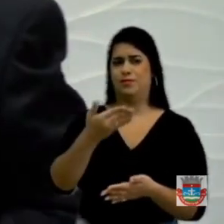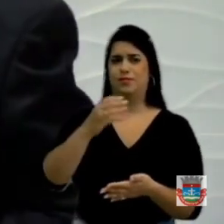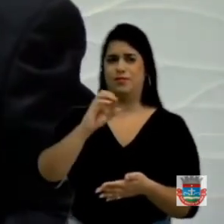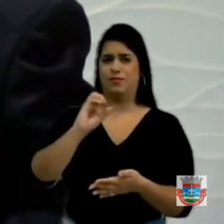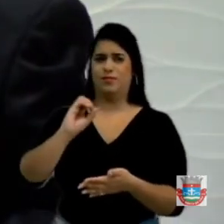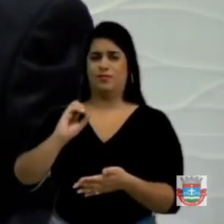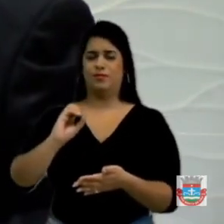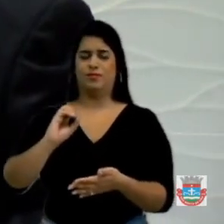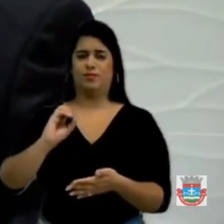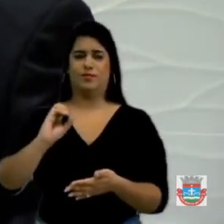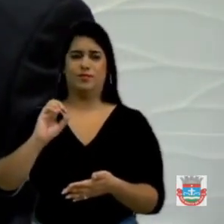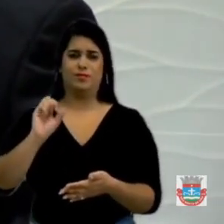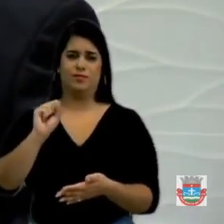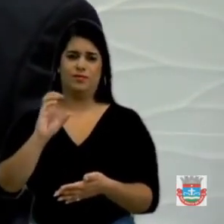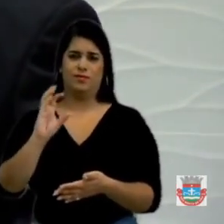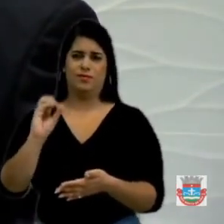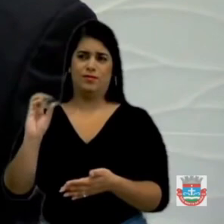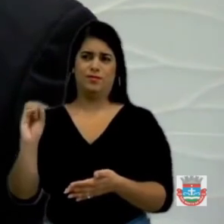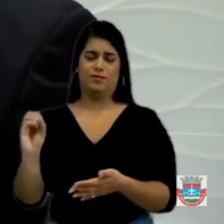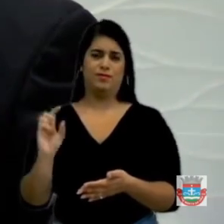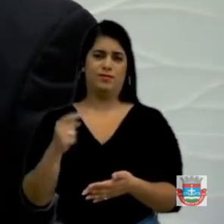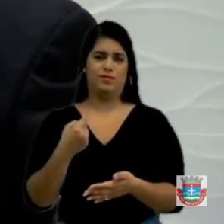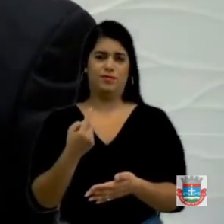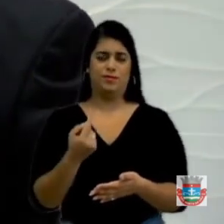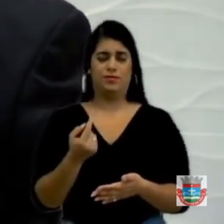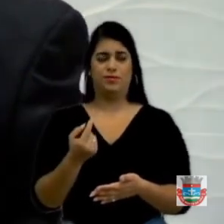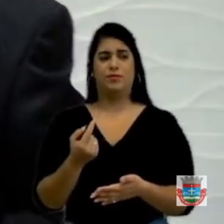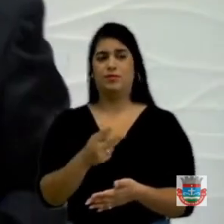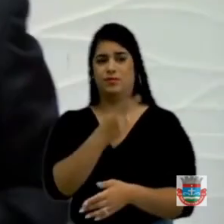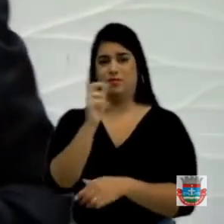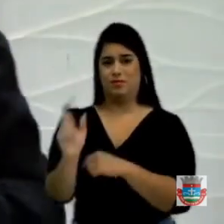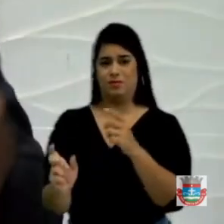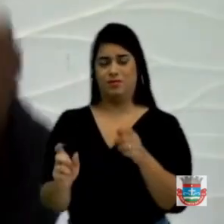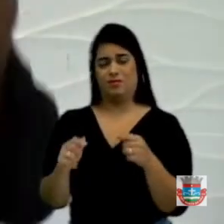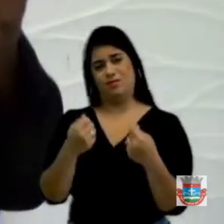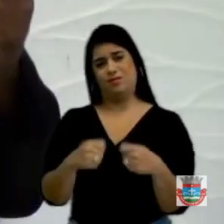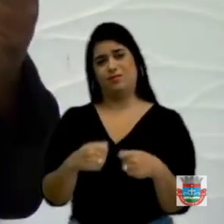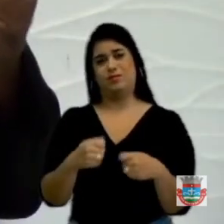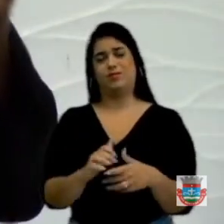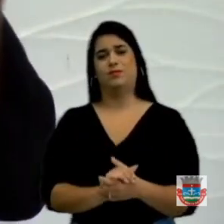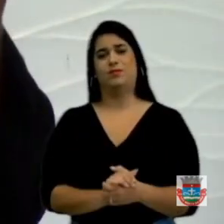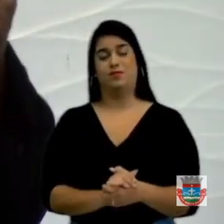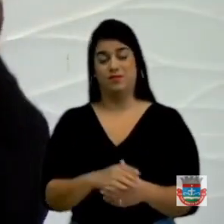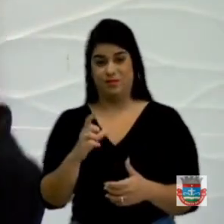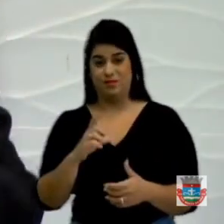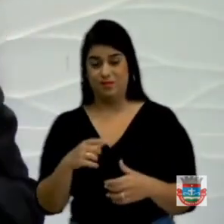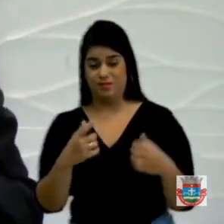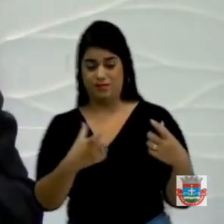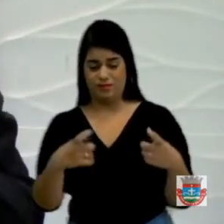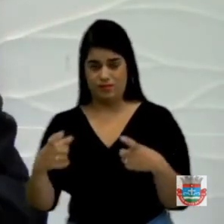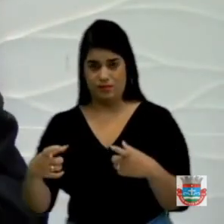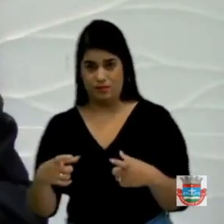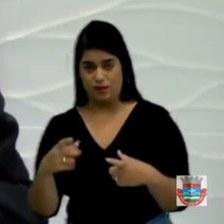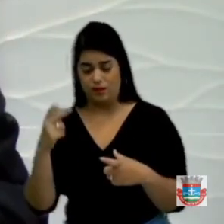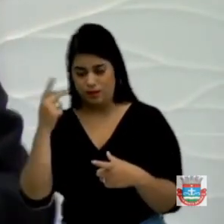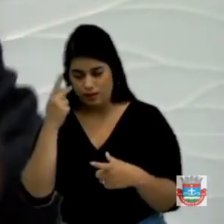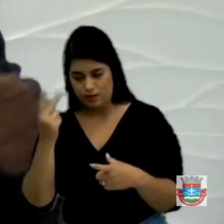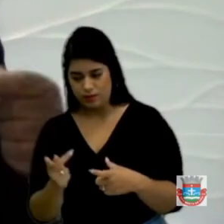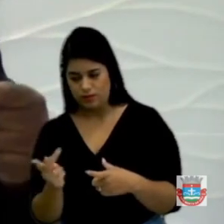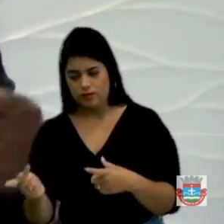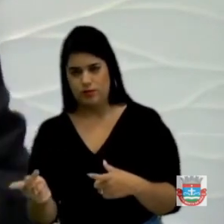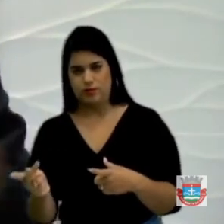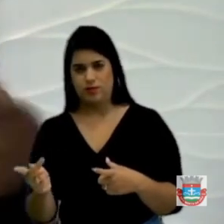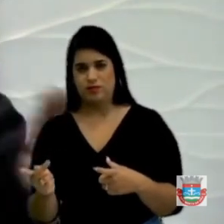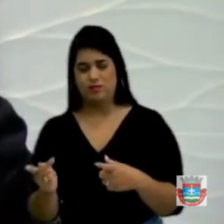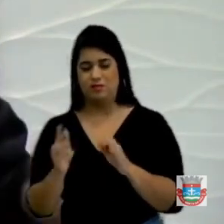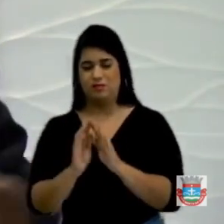R$4.800 para ajudar umas pessoas que não é necessário daquela. Teve canto, teve local que a gente foi lá tirar, quando